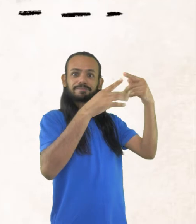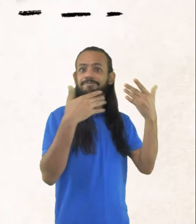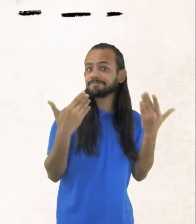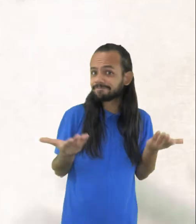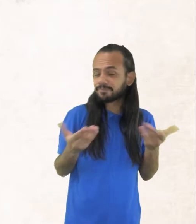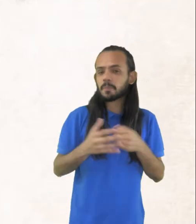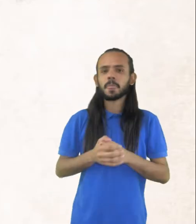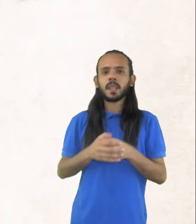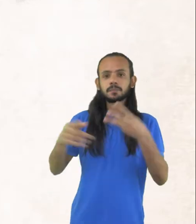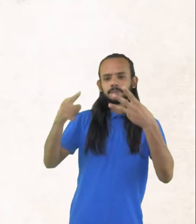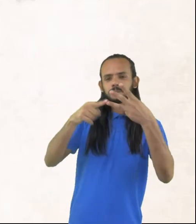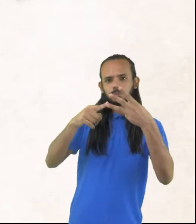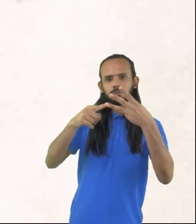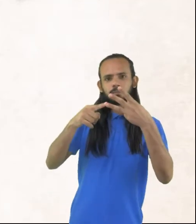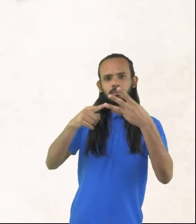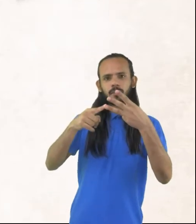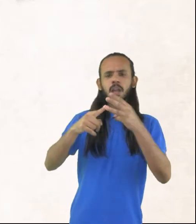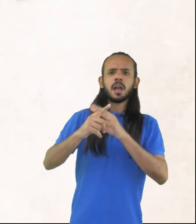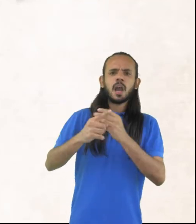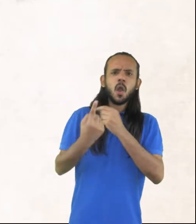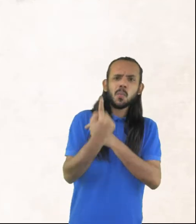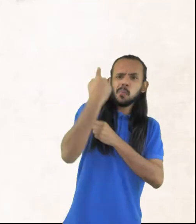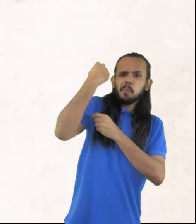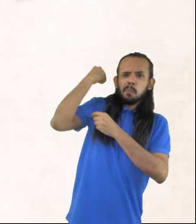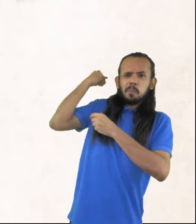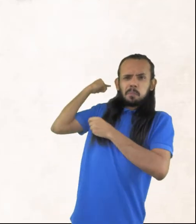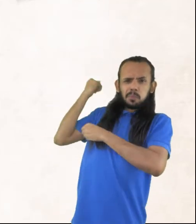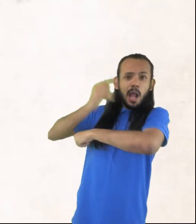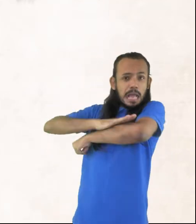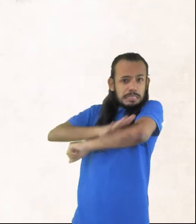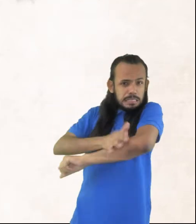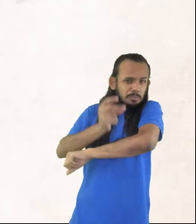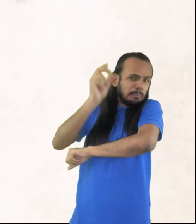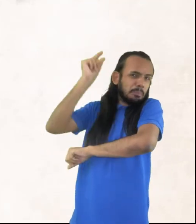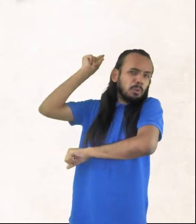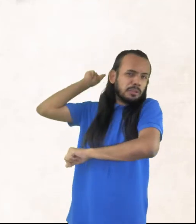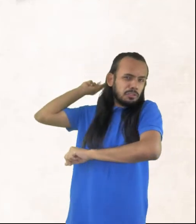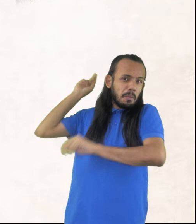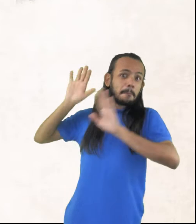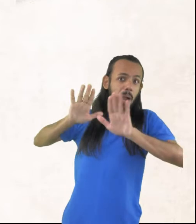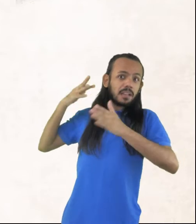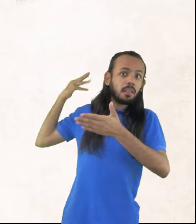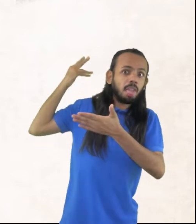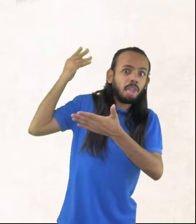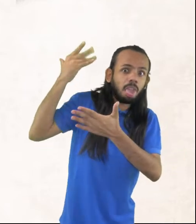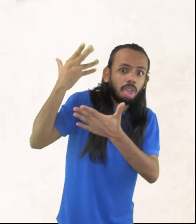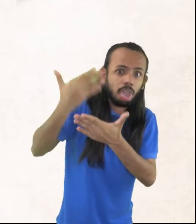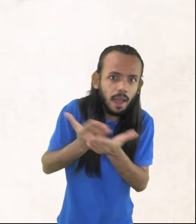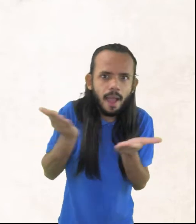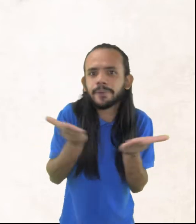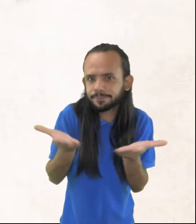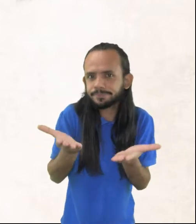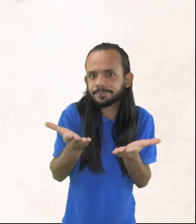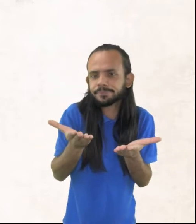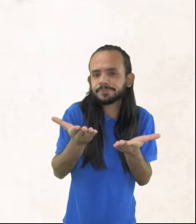delas. Fato número 3. Apesar da origem do racismo contra negros no Brasil ser mais antiga, a sua presença é